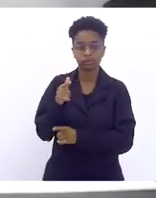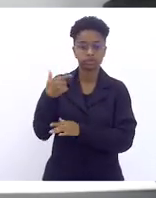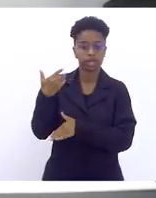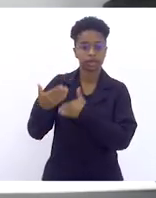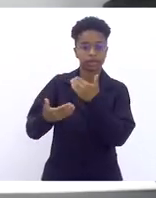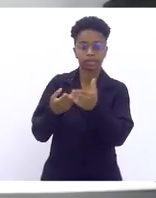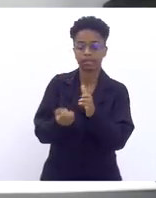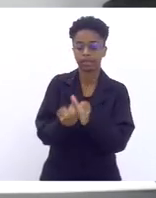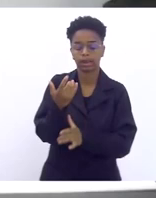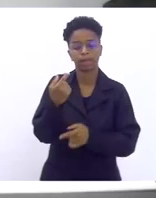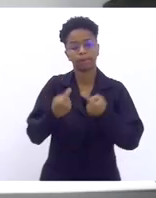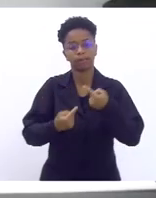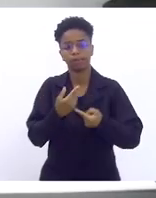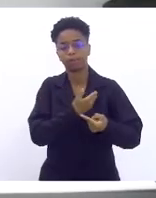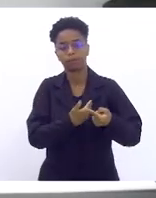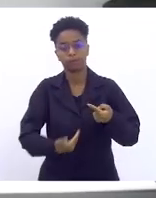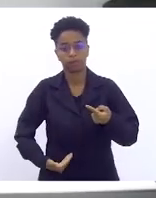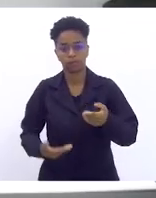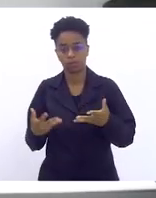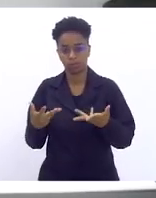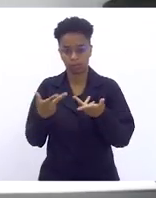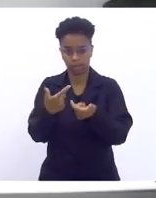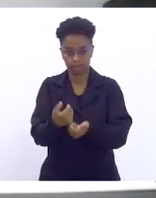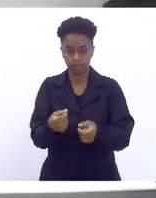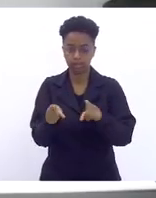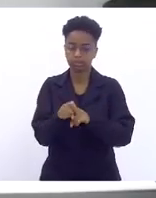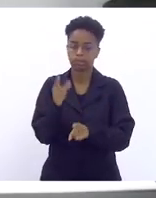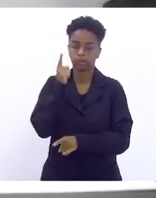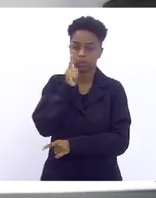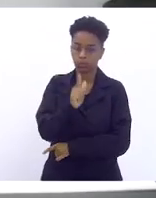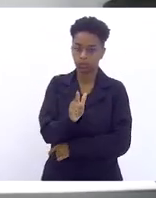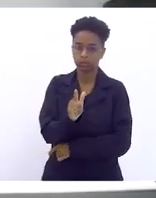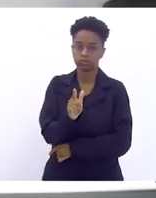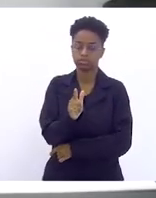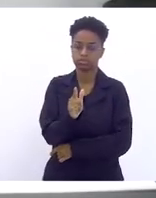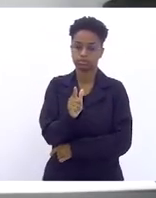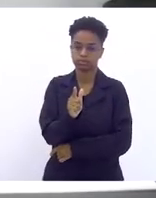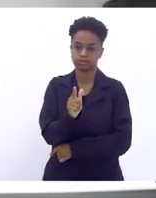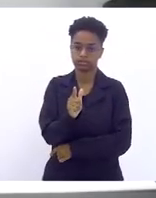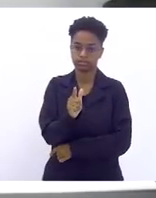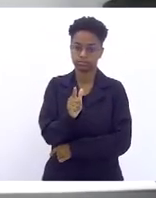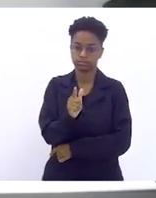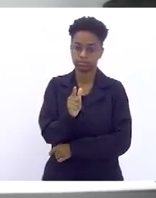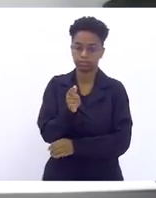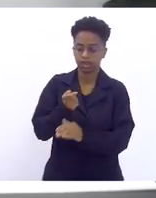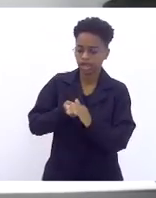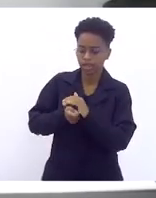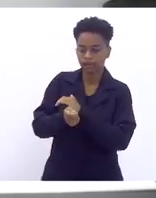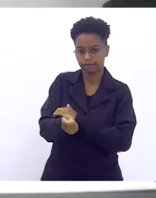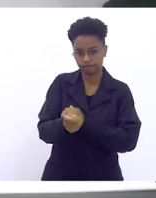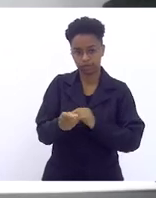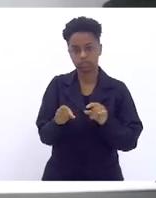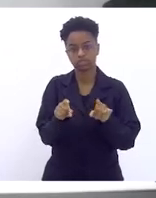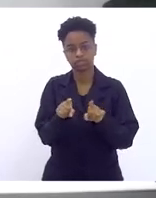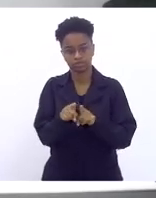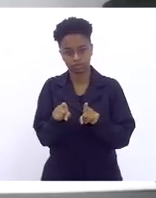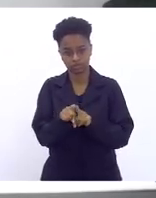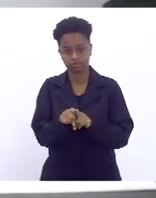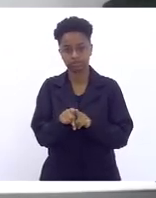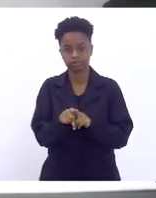política pública de melhor qualidade né você consegue investir né é